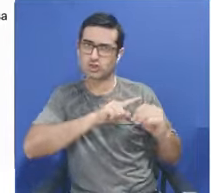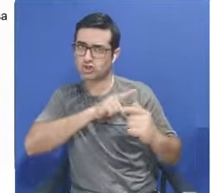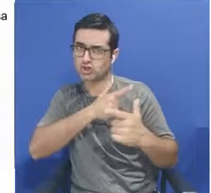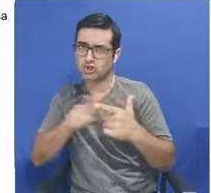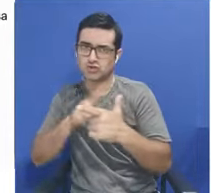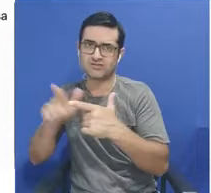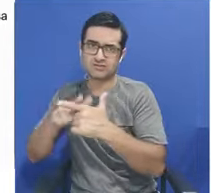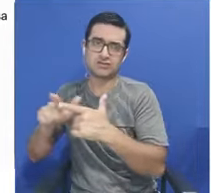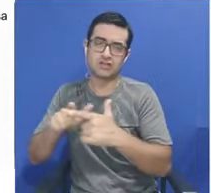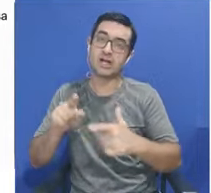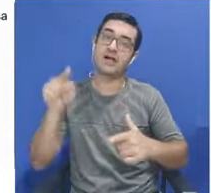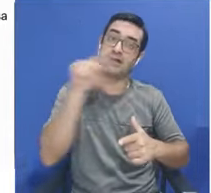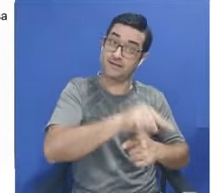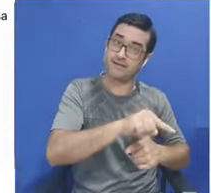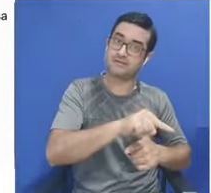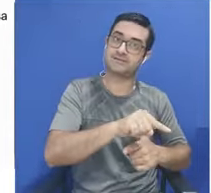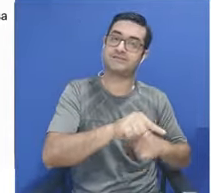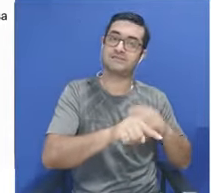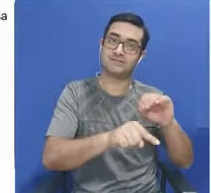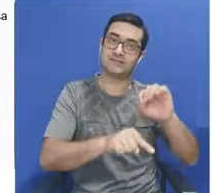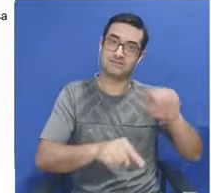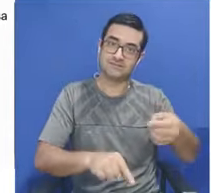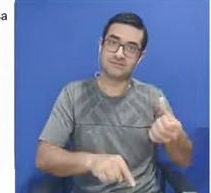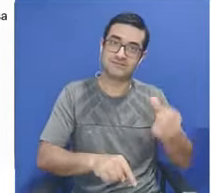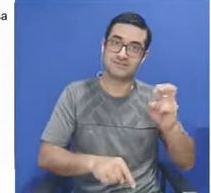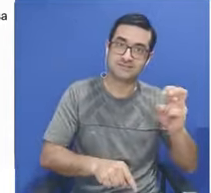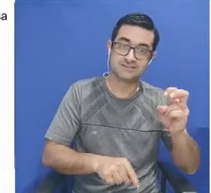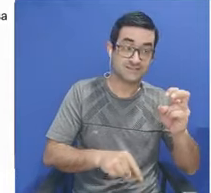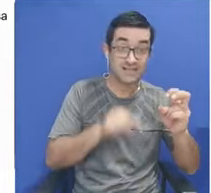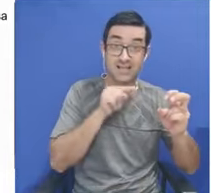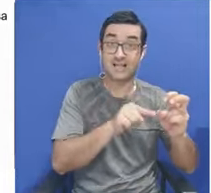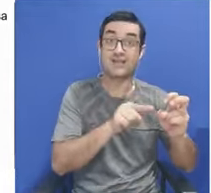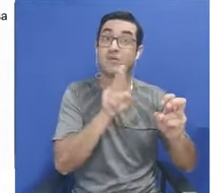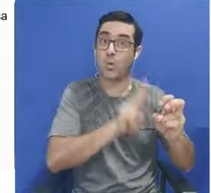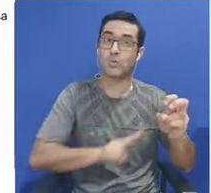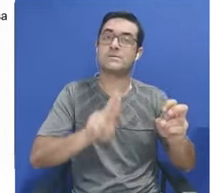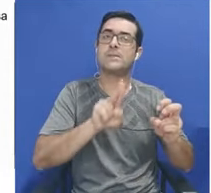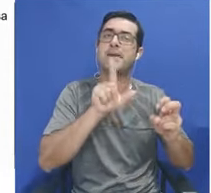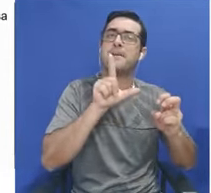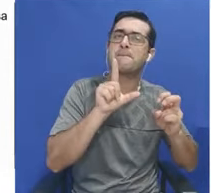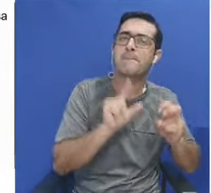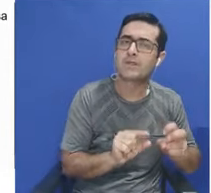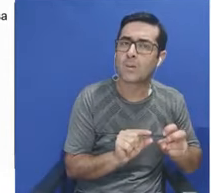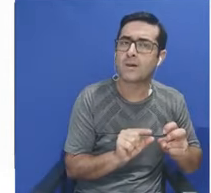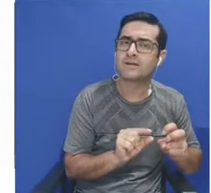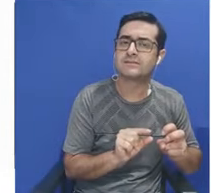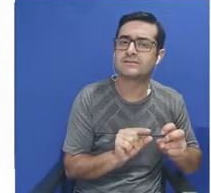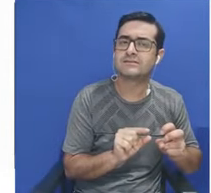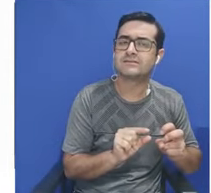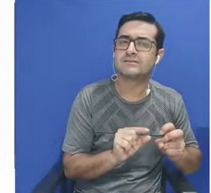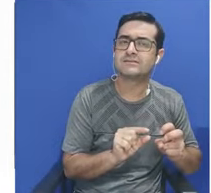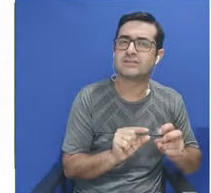ele é o menor. Porque este divididos por ele mesmo vai dar 1. olhem o que vai acontecer.